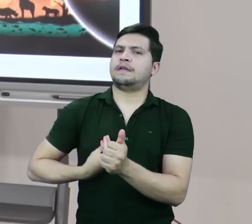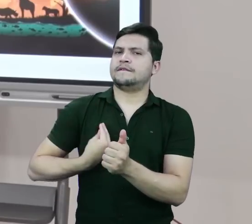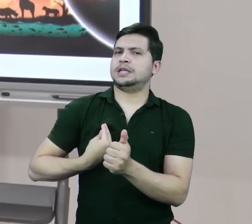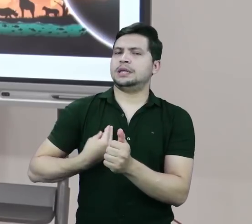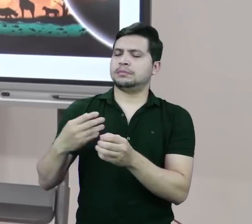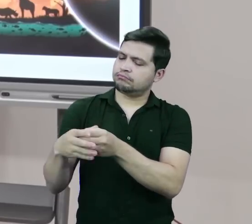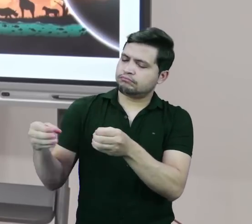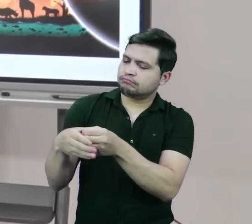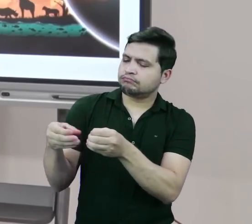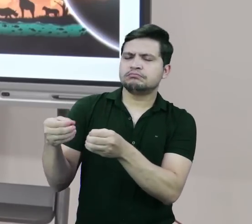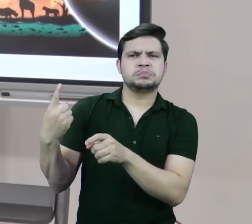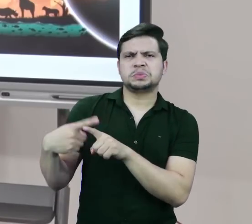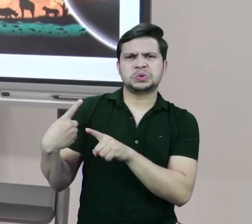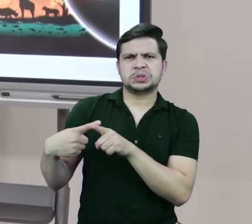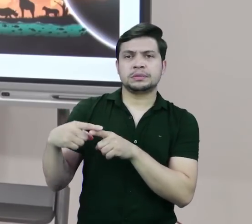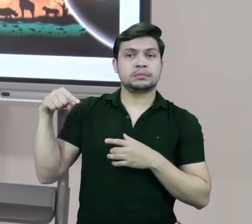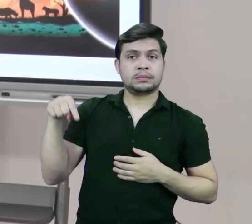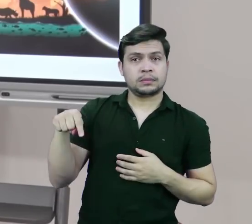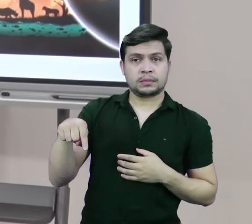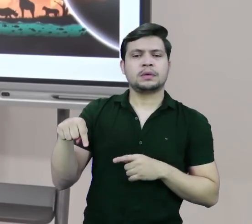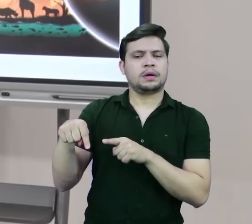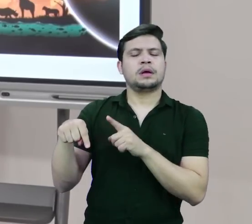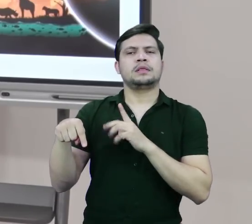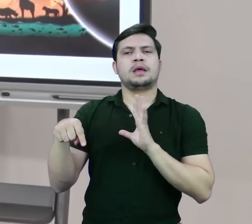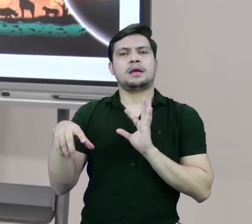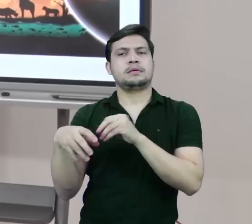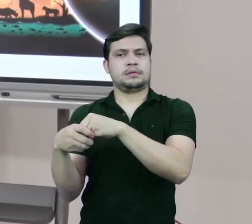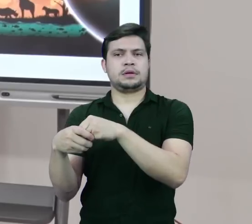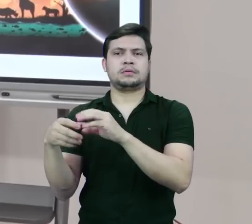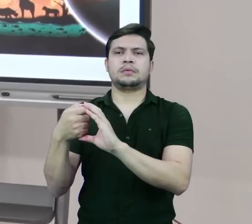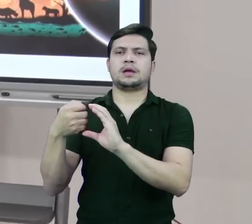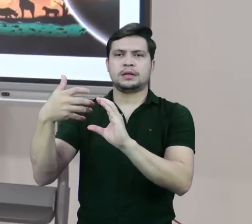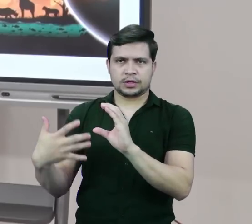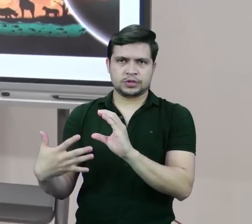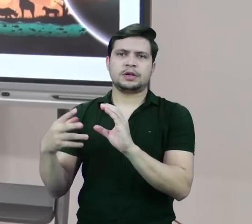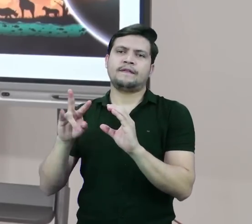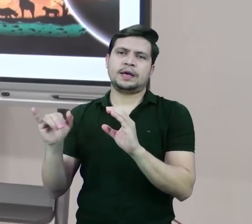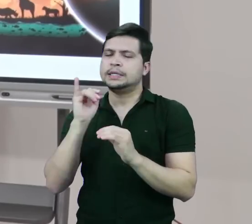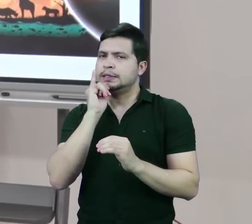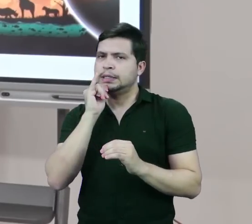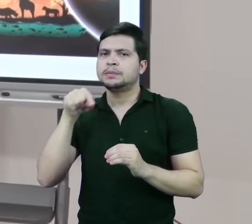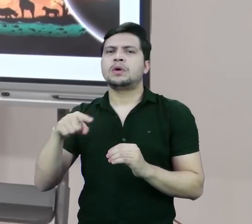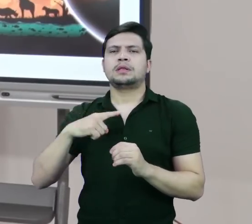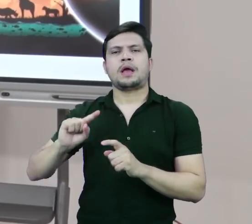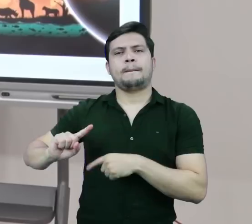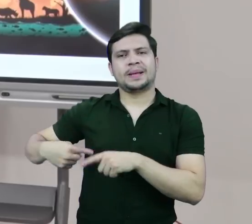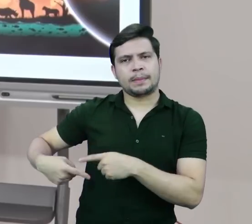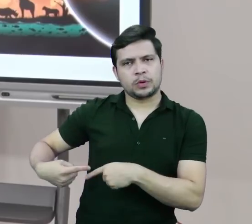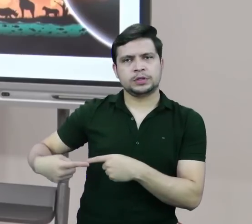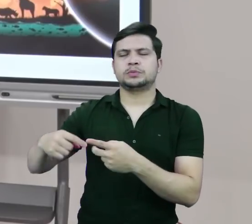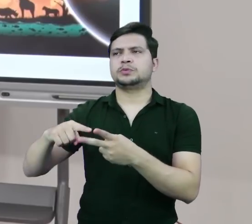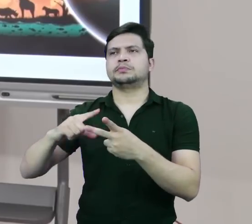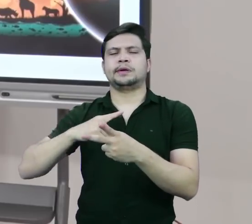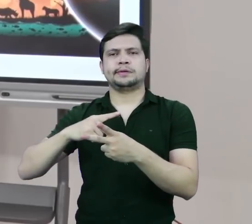por que a célula é considerada a unidade básica da vida? Porque ela vai abrigar essas características, né? A célula ela vai ter o